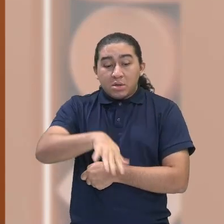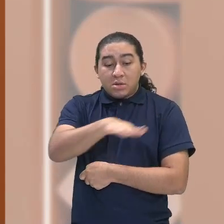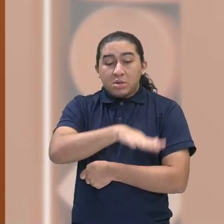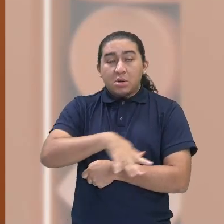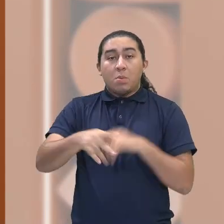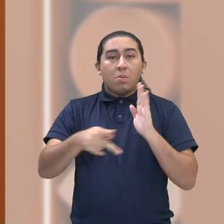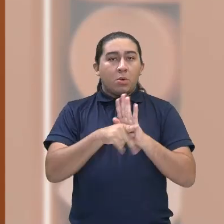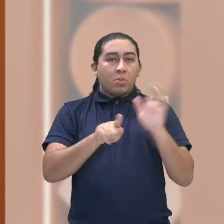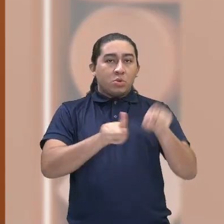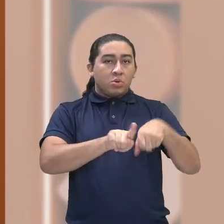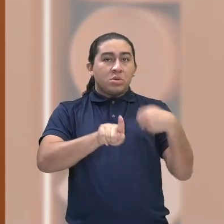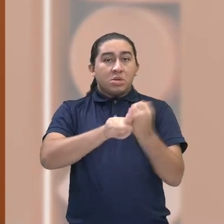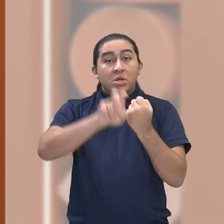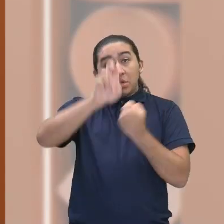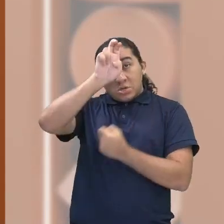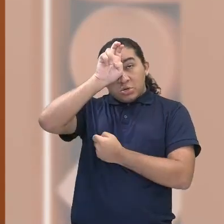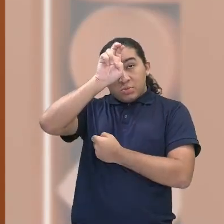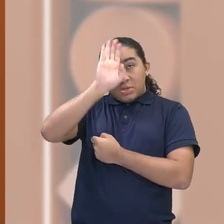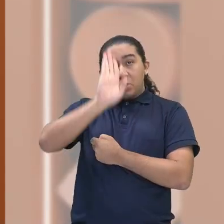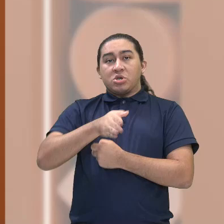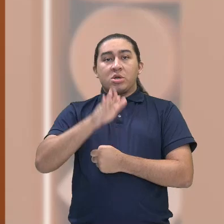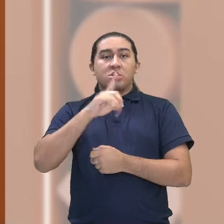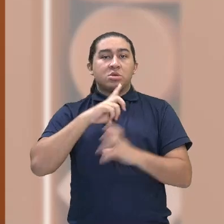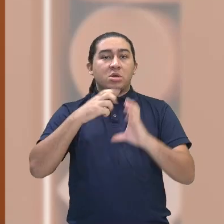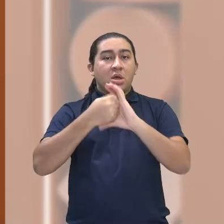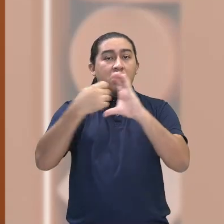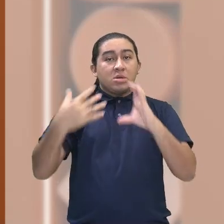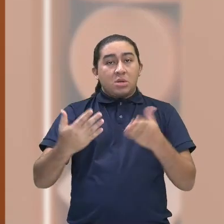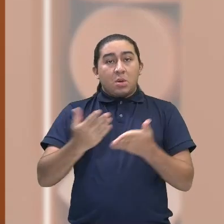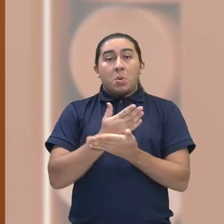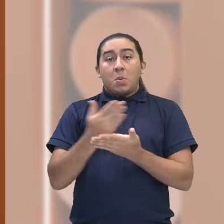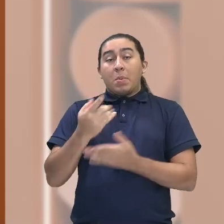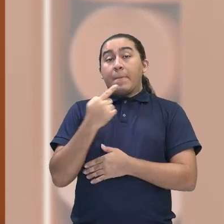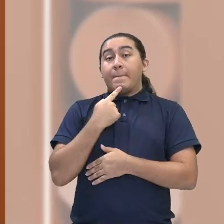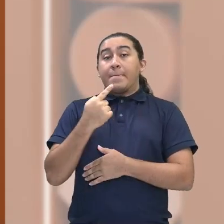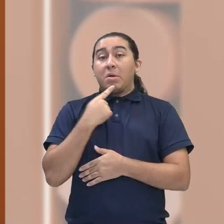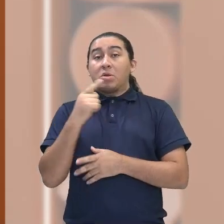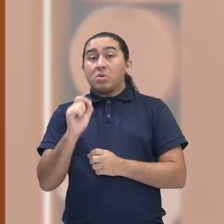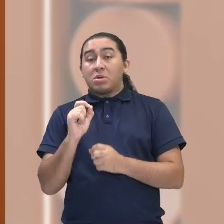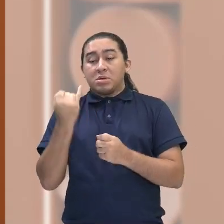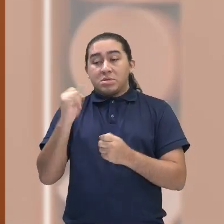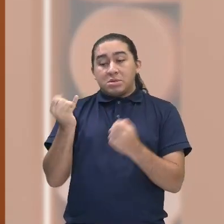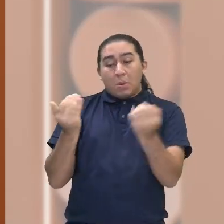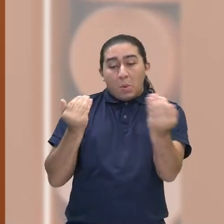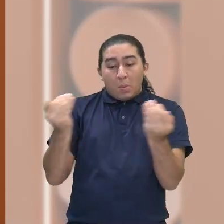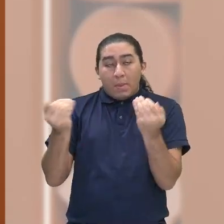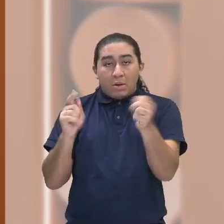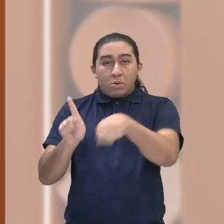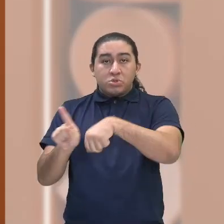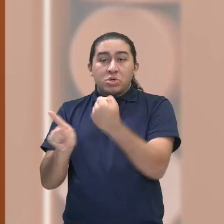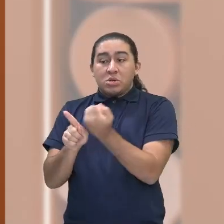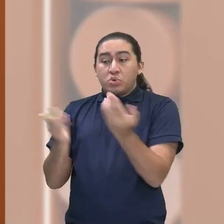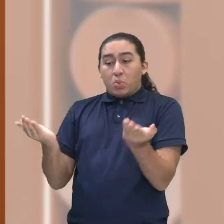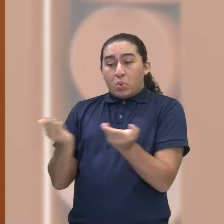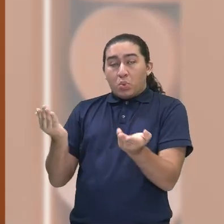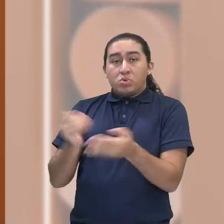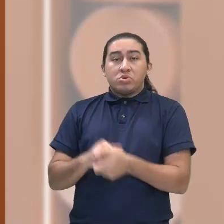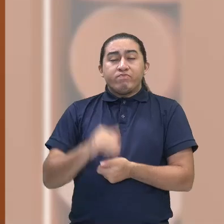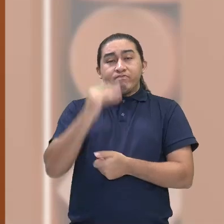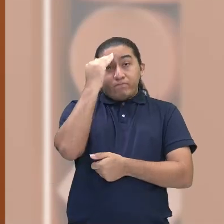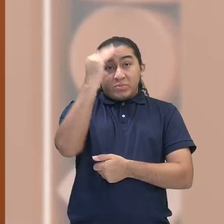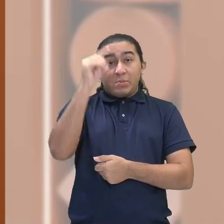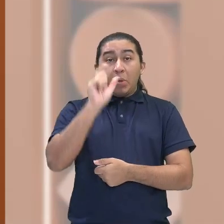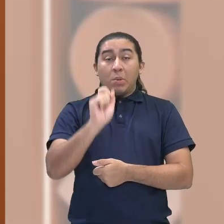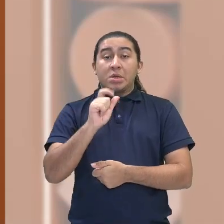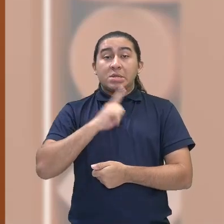sociedade egípcia já apresentava algumas características próximas às sociedades atuais, uma delas, a cobrança